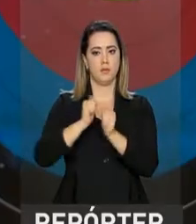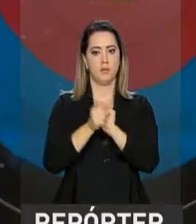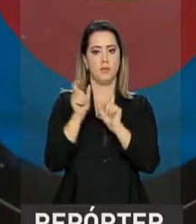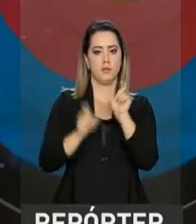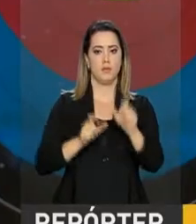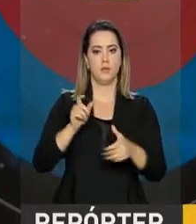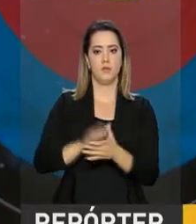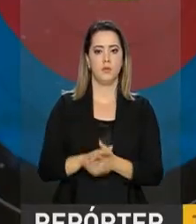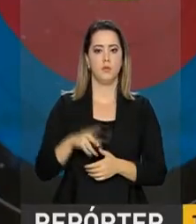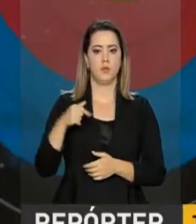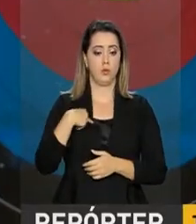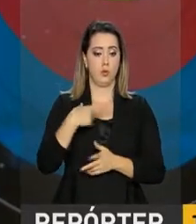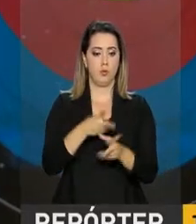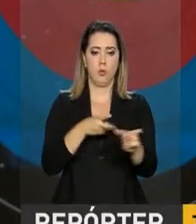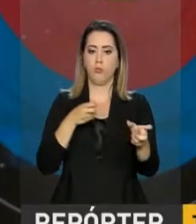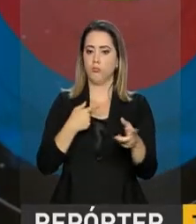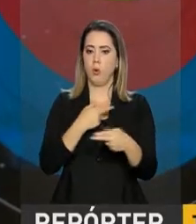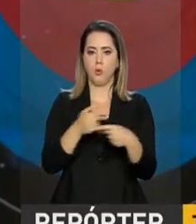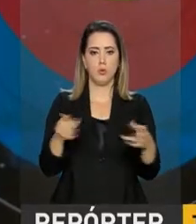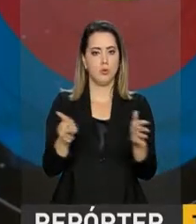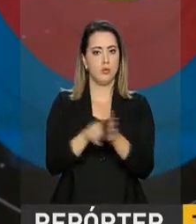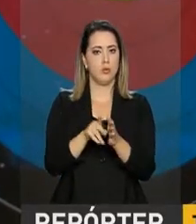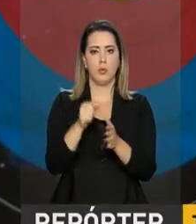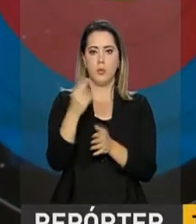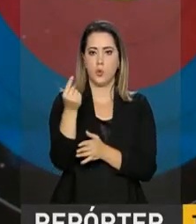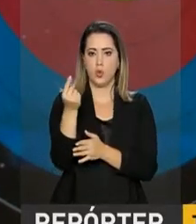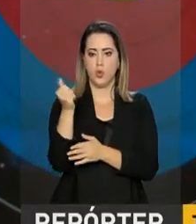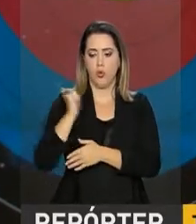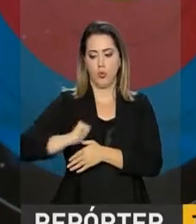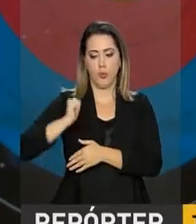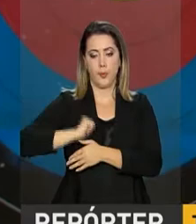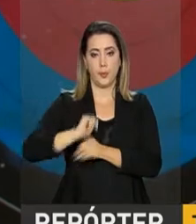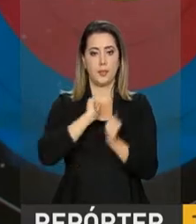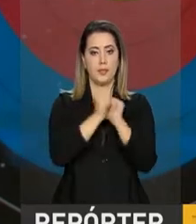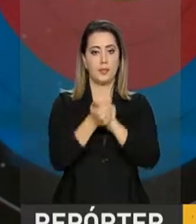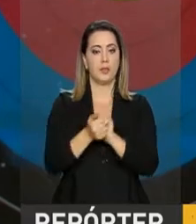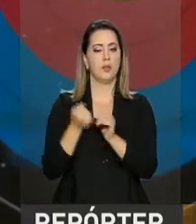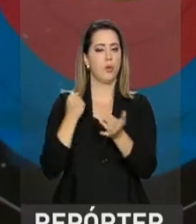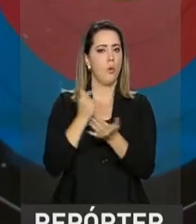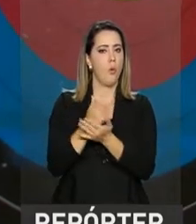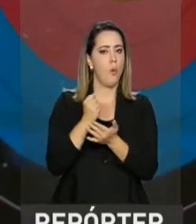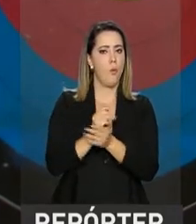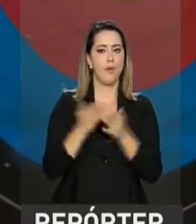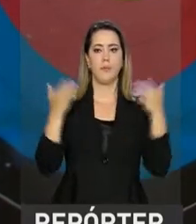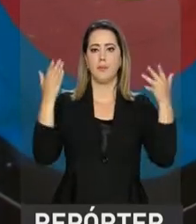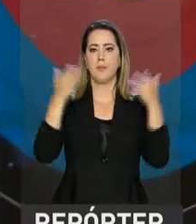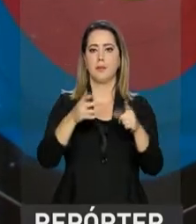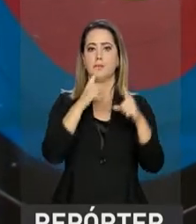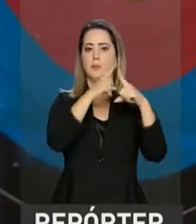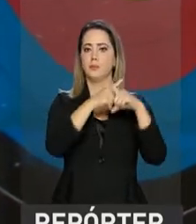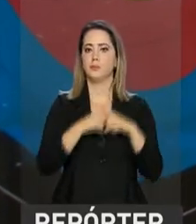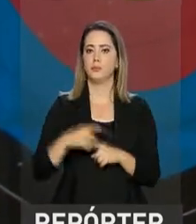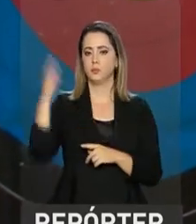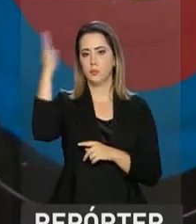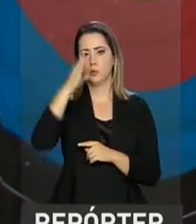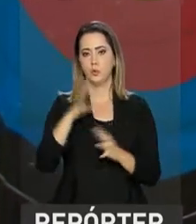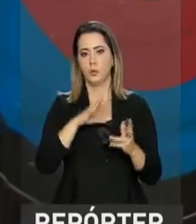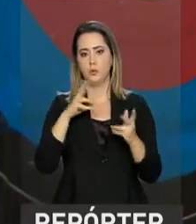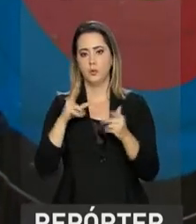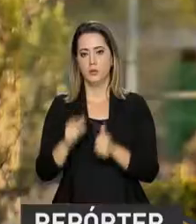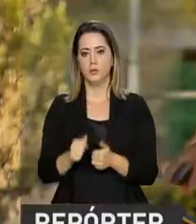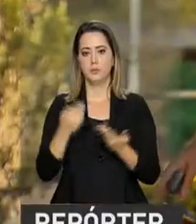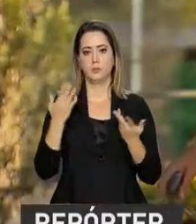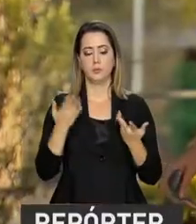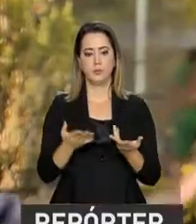foi comprado com os recursos do bolsa atleta desde compra de material a participação de campeonatos brasileiros campeonatos internacionais